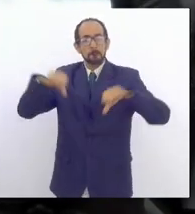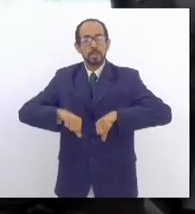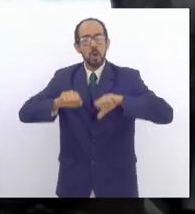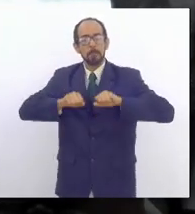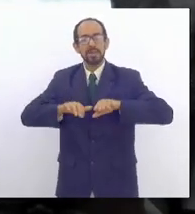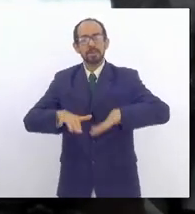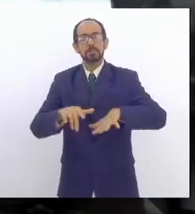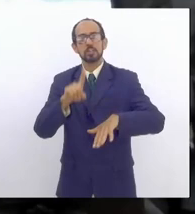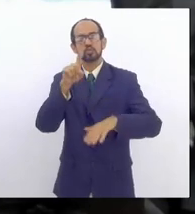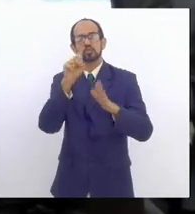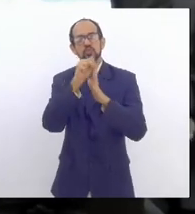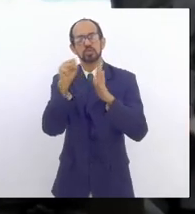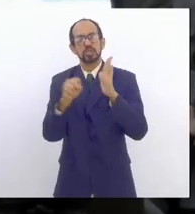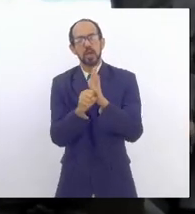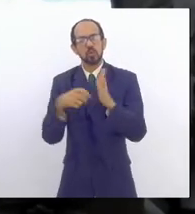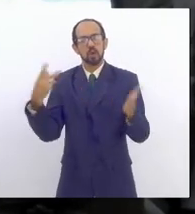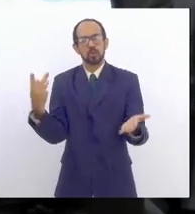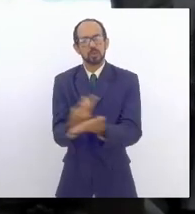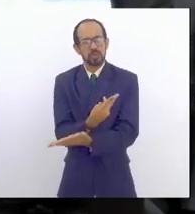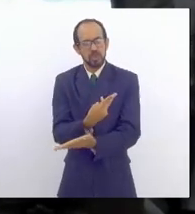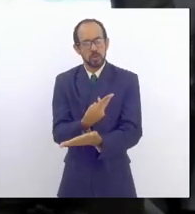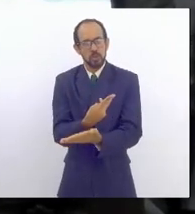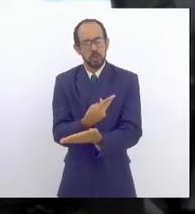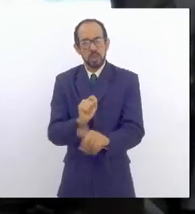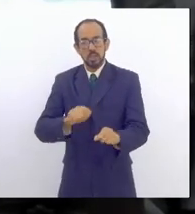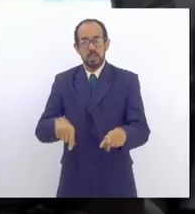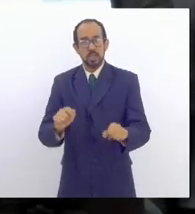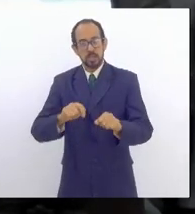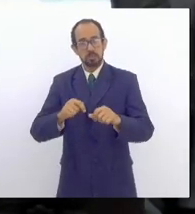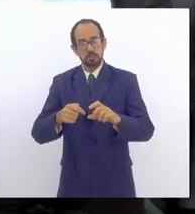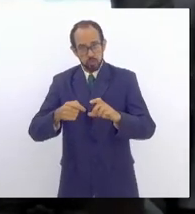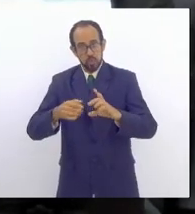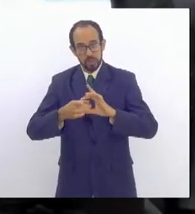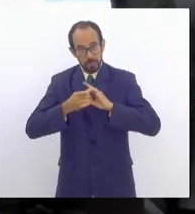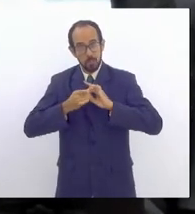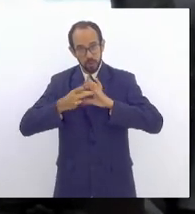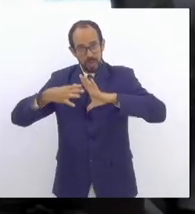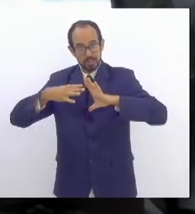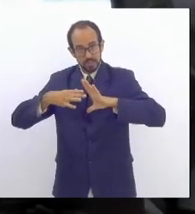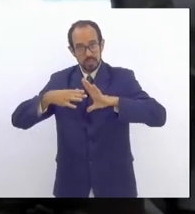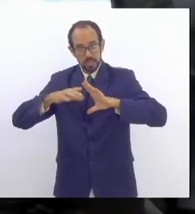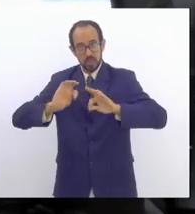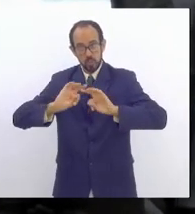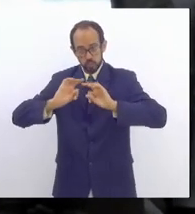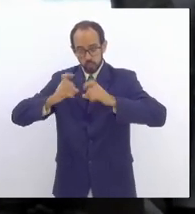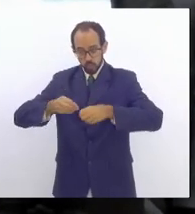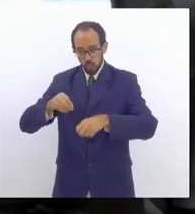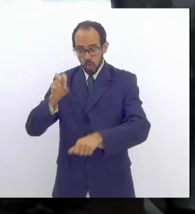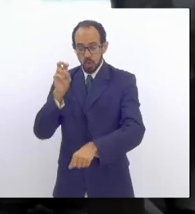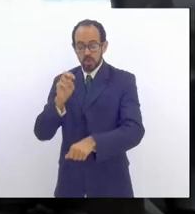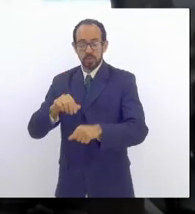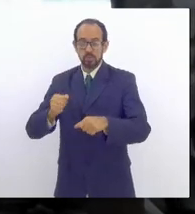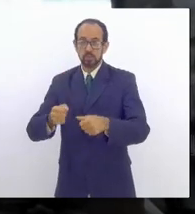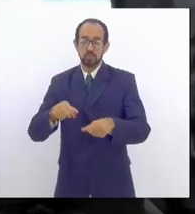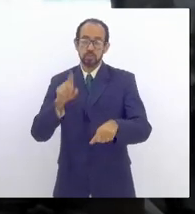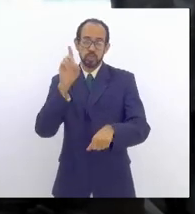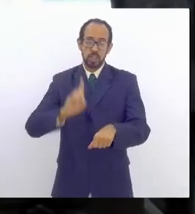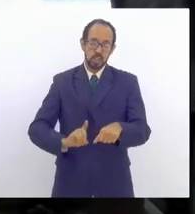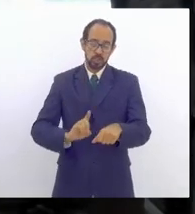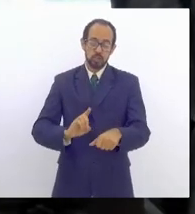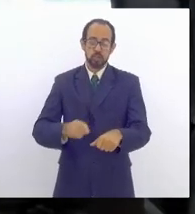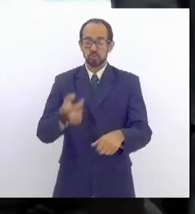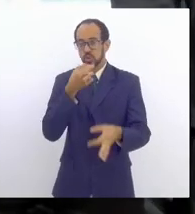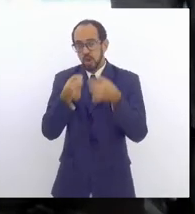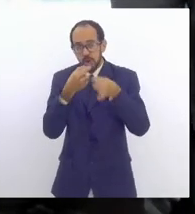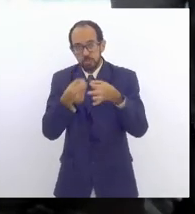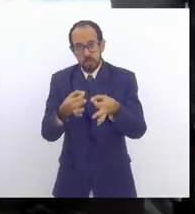unanimidade, de forma absolutamente democrática, em que se deu o amplo direito de defesa, direito ao contraditório, votamos o